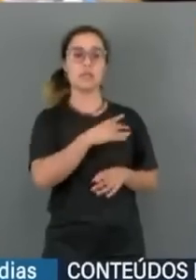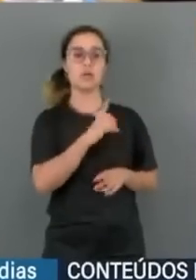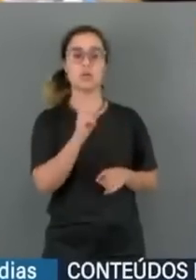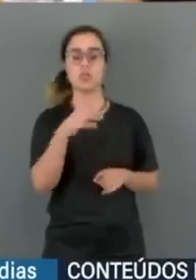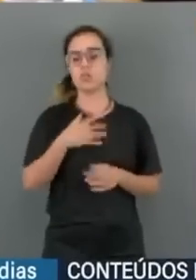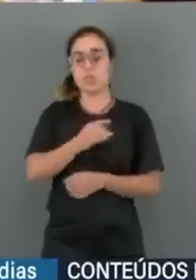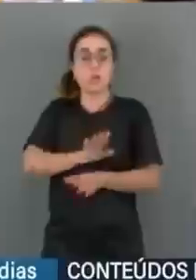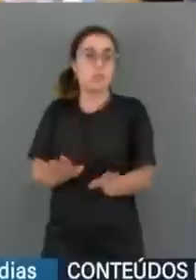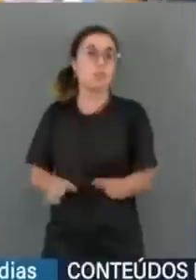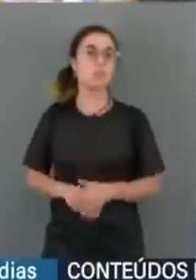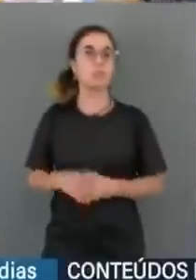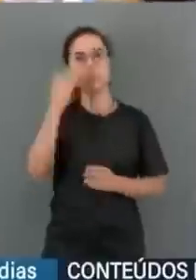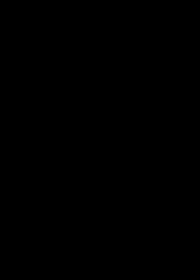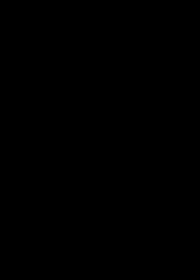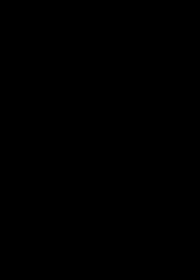obrigado, senhor presidente.